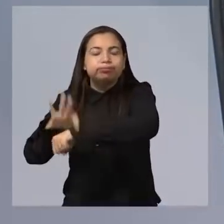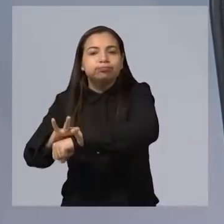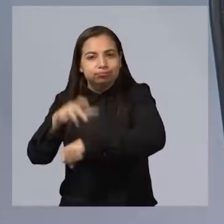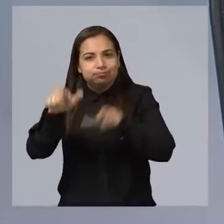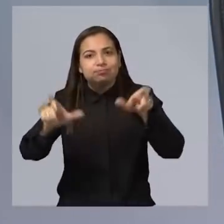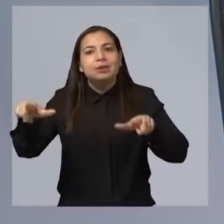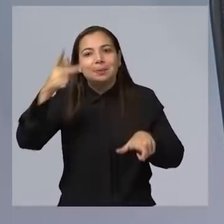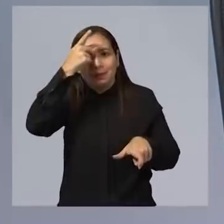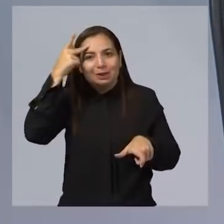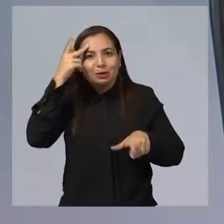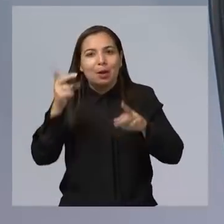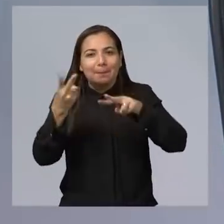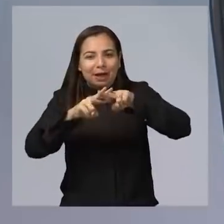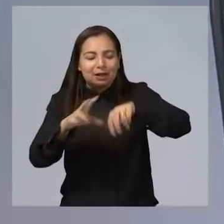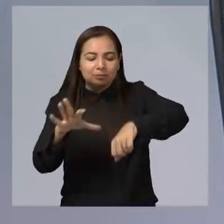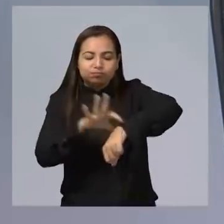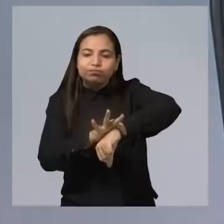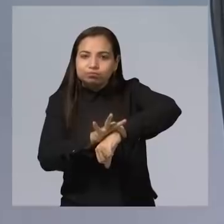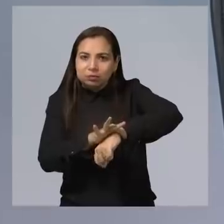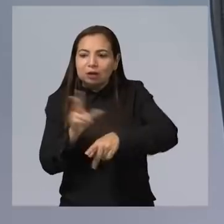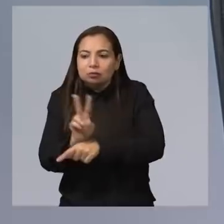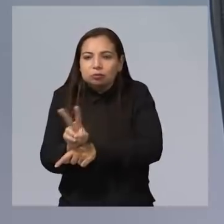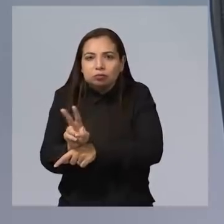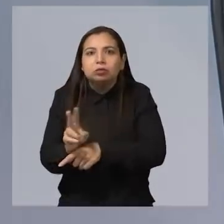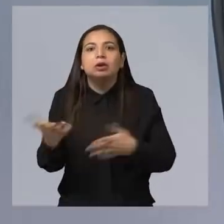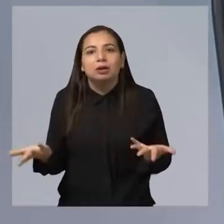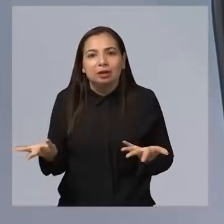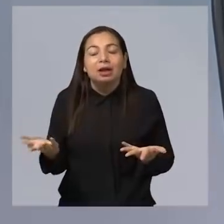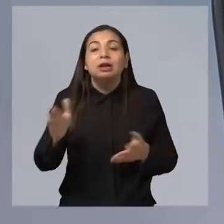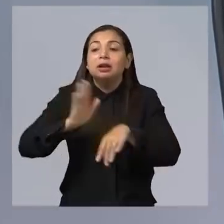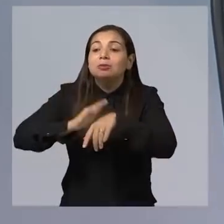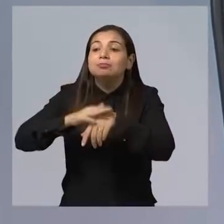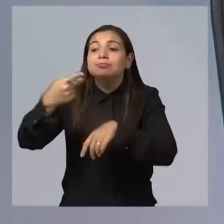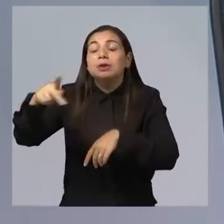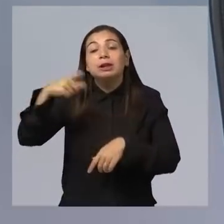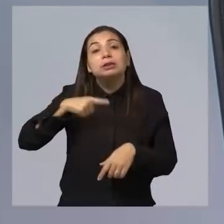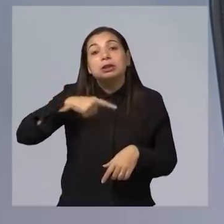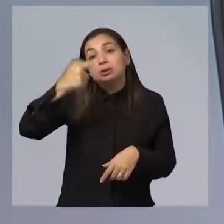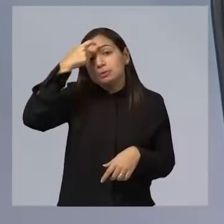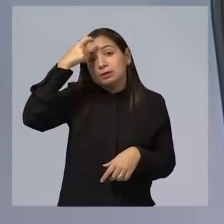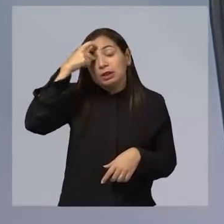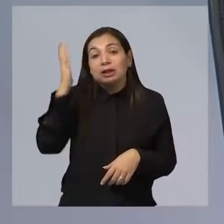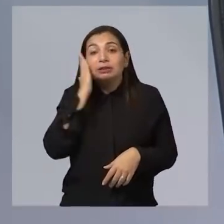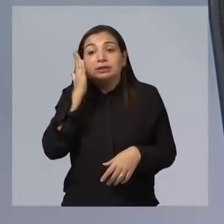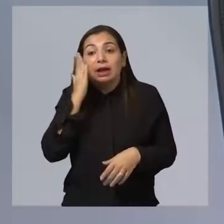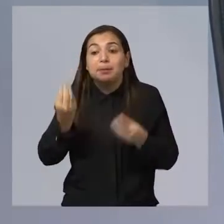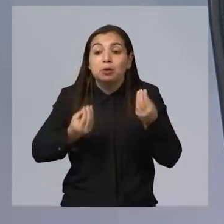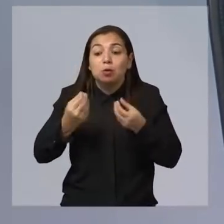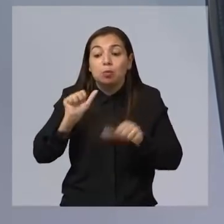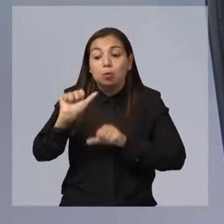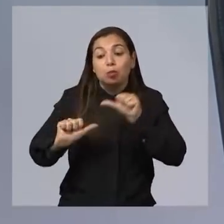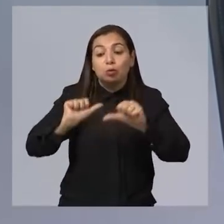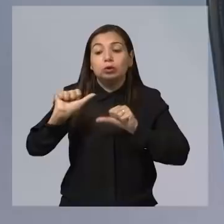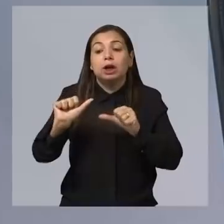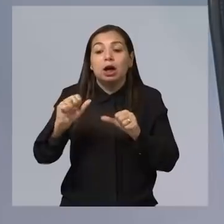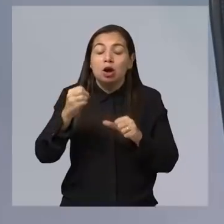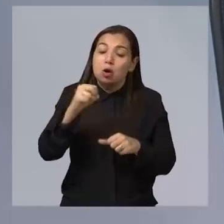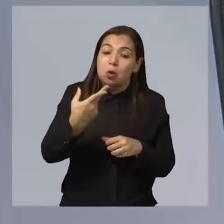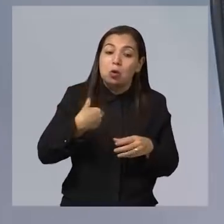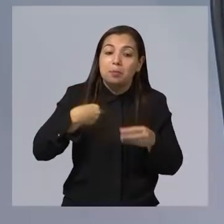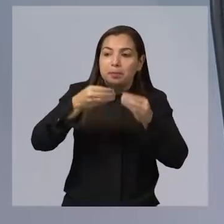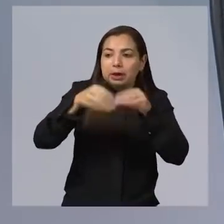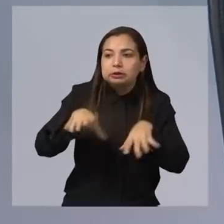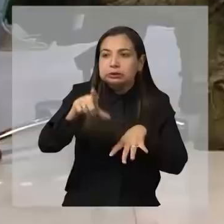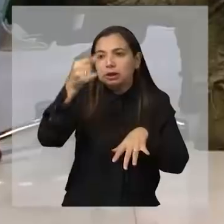pessoas não entendem, só visualizam o que quer, ou leva para o lado que quer, ou desfaz, ou faz do jeito que quer para poder prejudicar A,